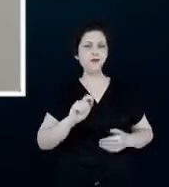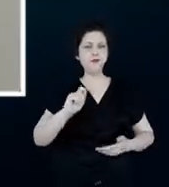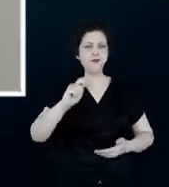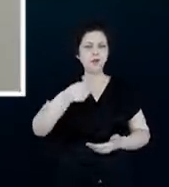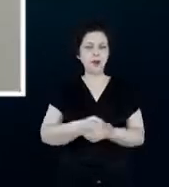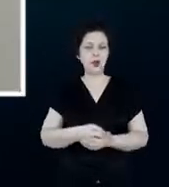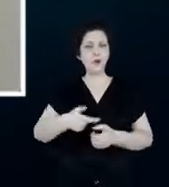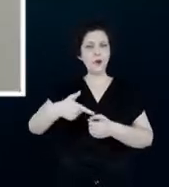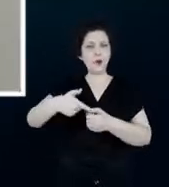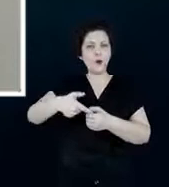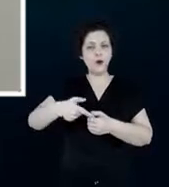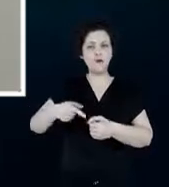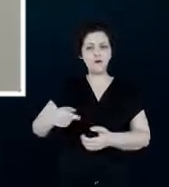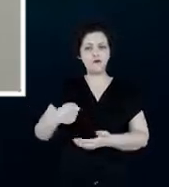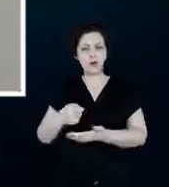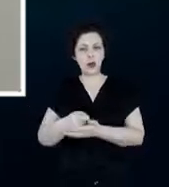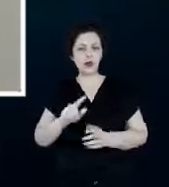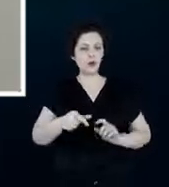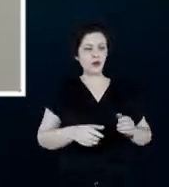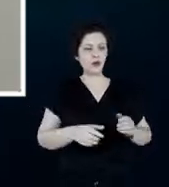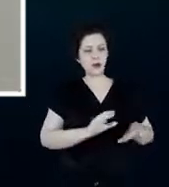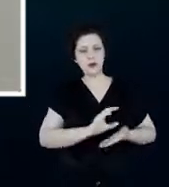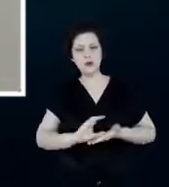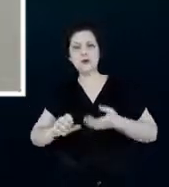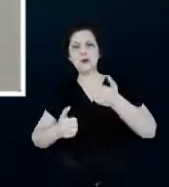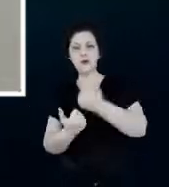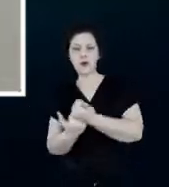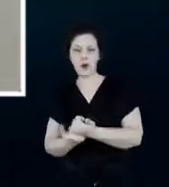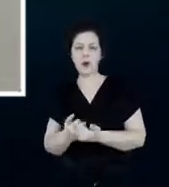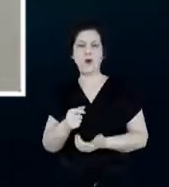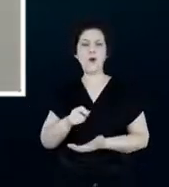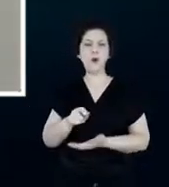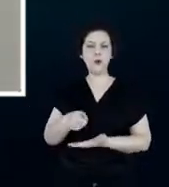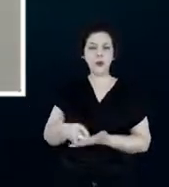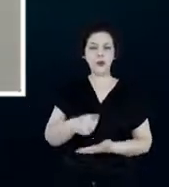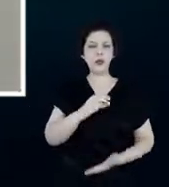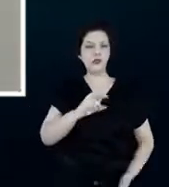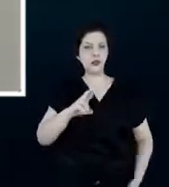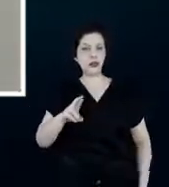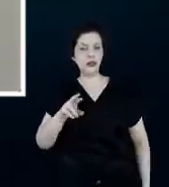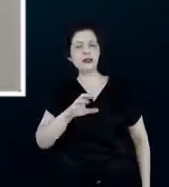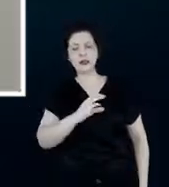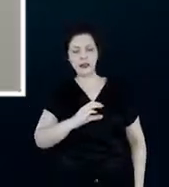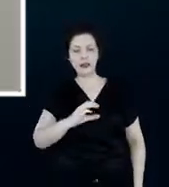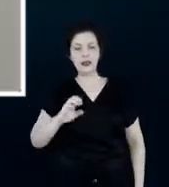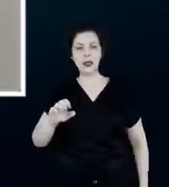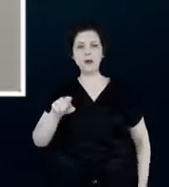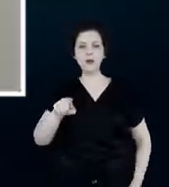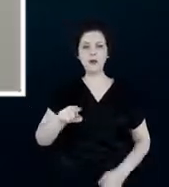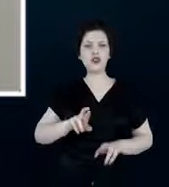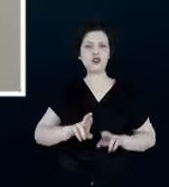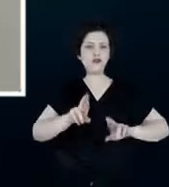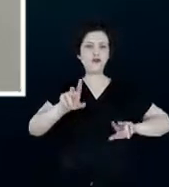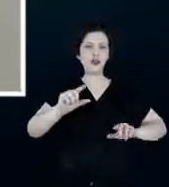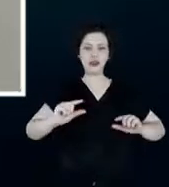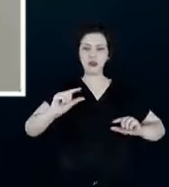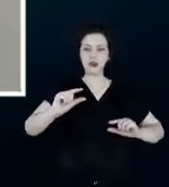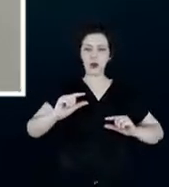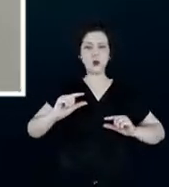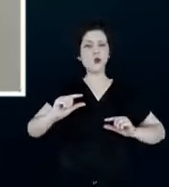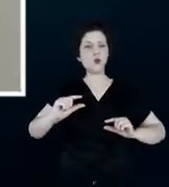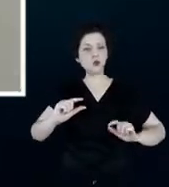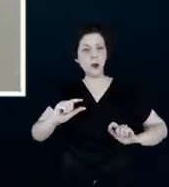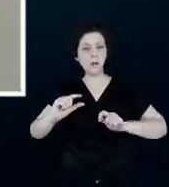combustível. A gente sabia que isso não era um incentivo adequado. Então, hoje, o que a CCC reembolsa a diferença, né, do custo